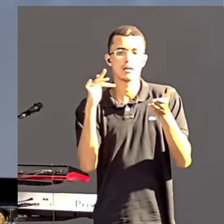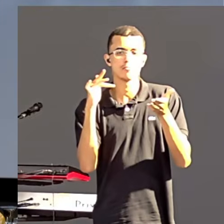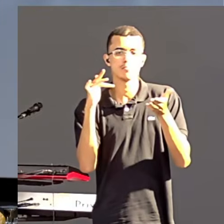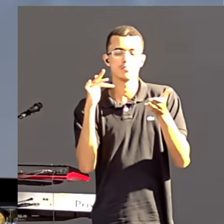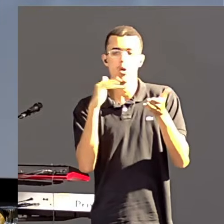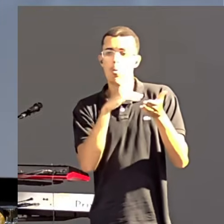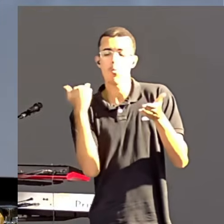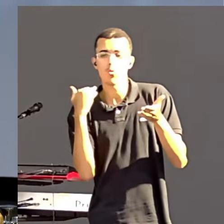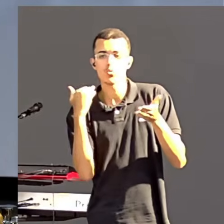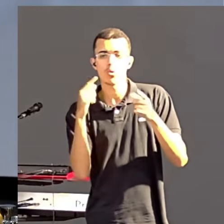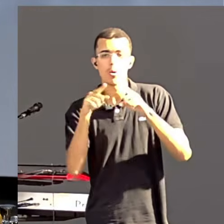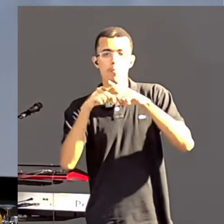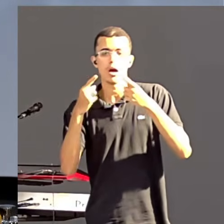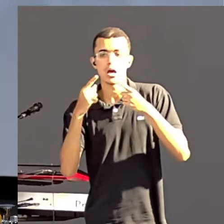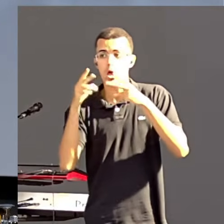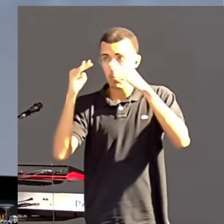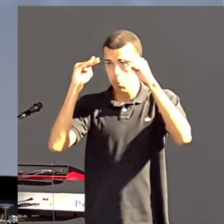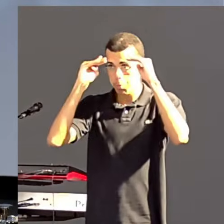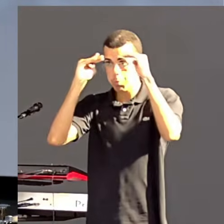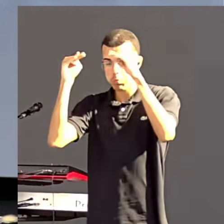Mas ele estava focado no cabelo.